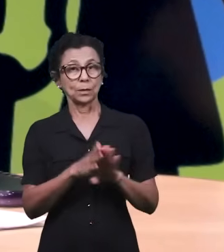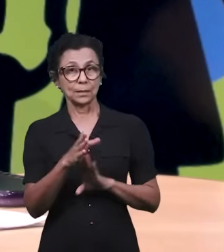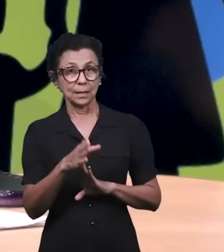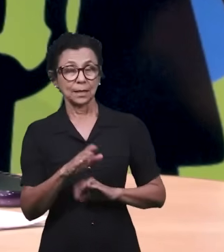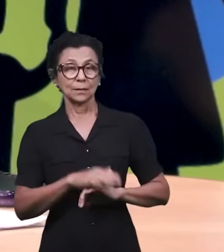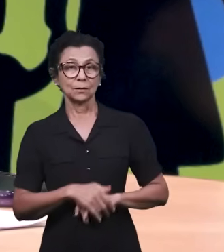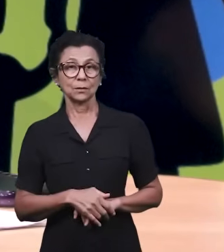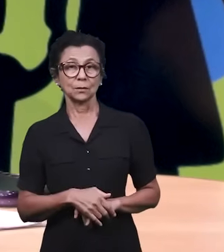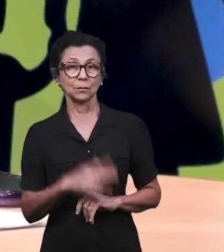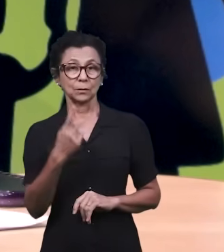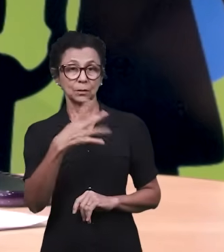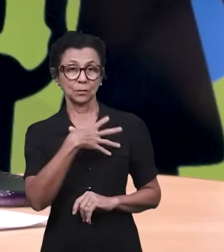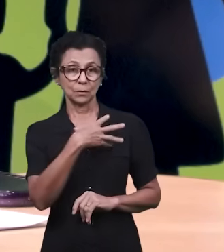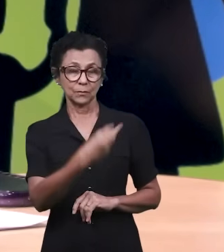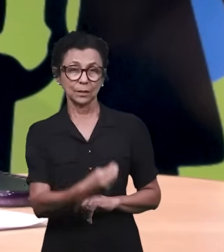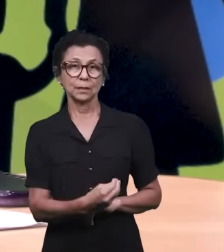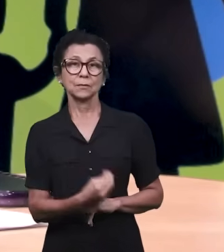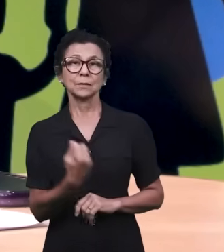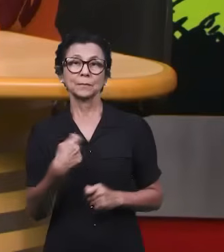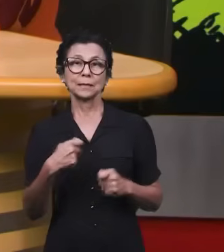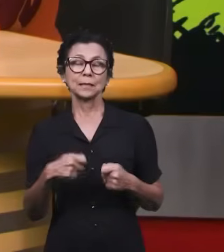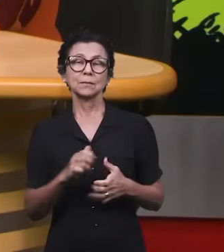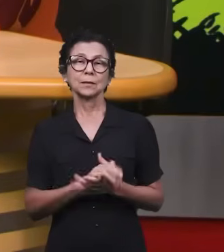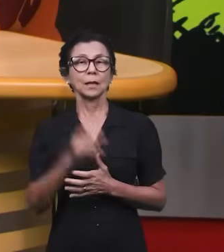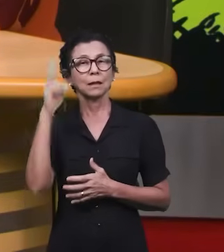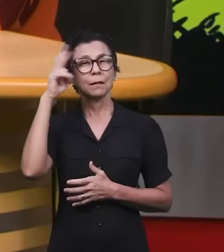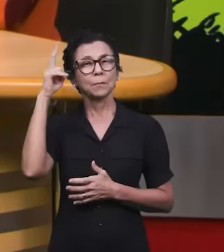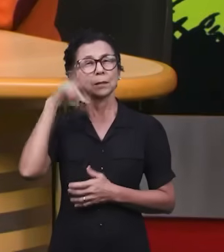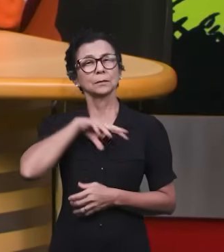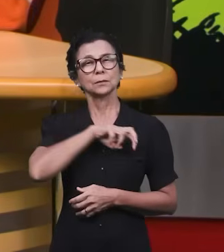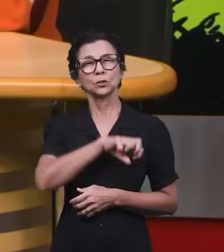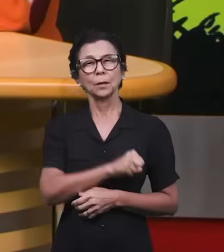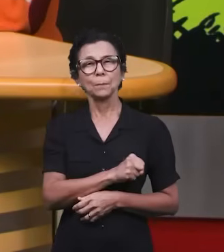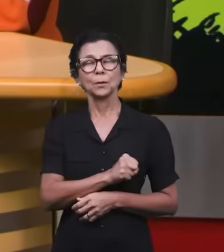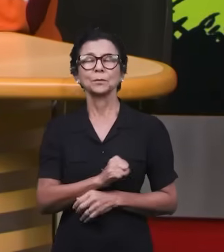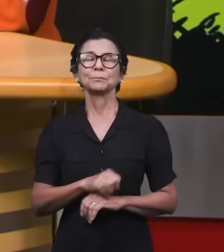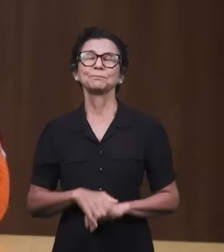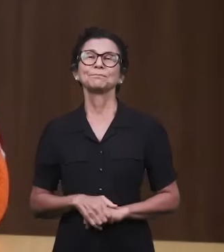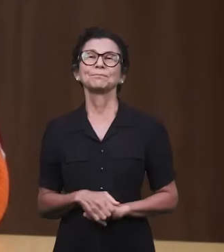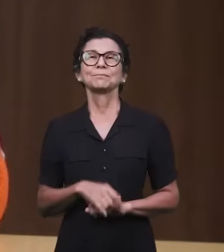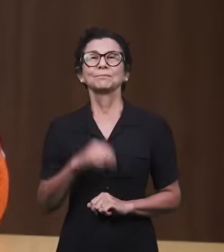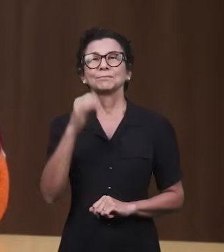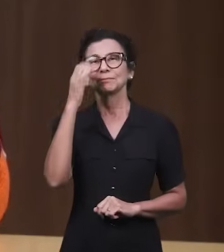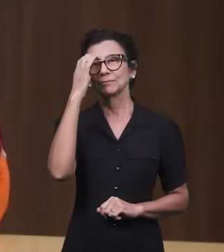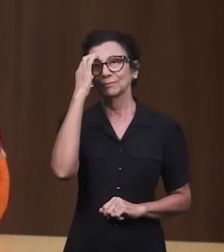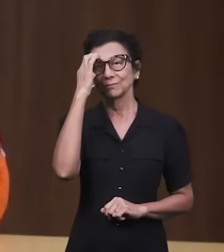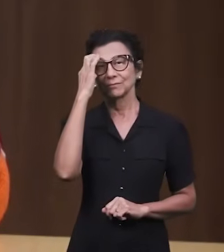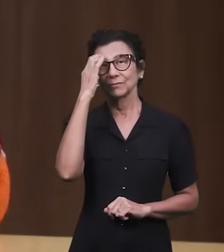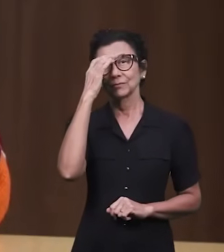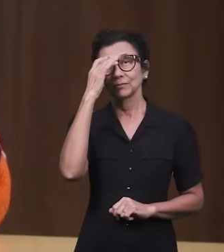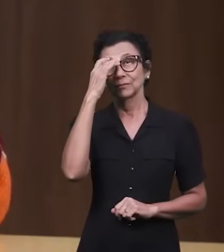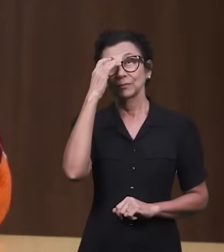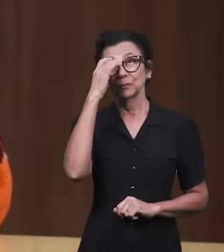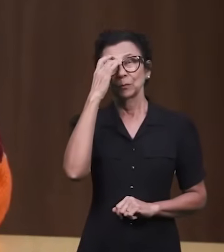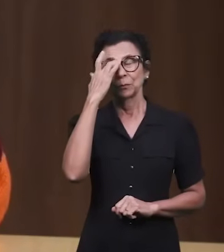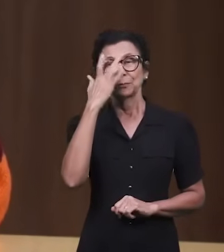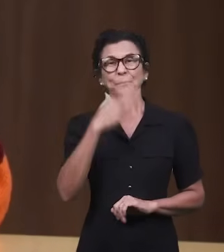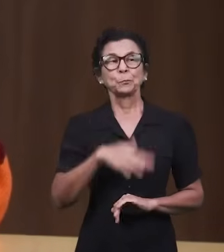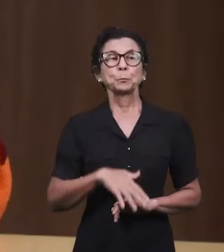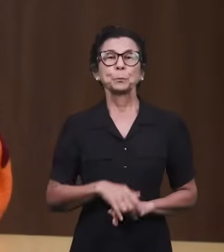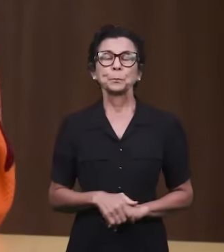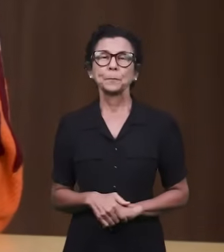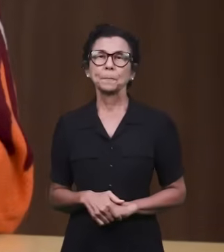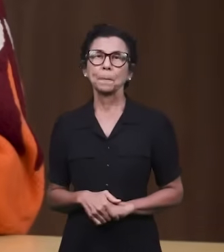nos pequenos atos que isso acontece. Muito bom. Então nós estamos pensando nesses pequenos atos,